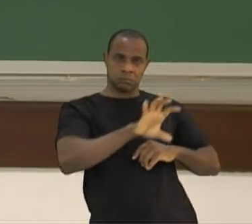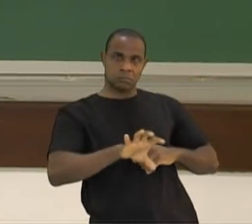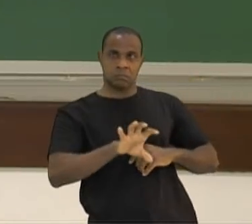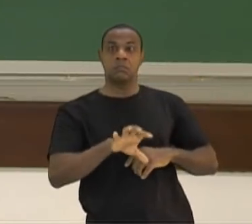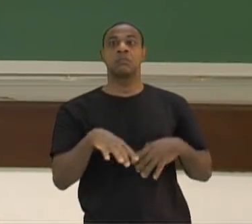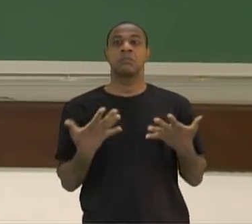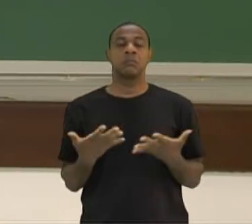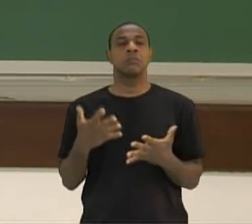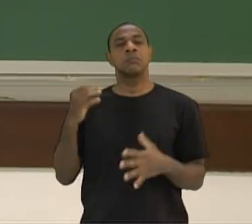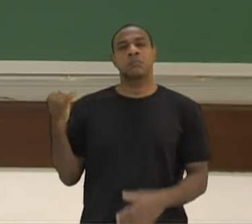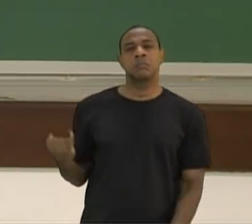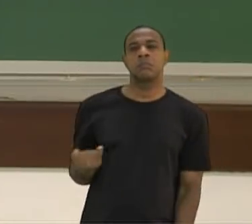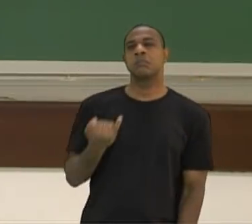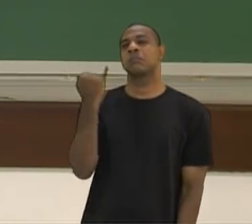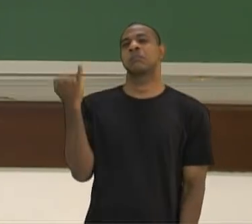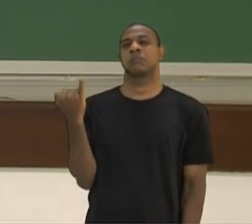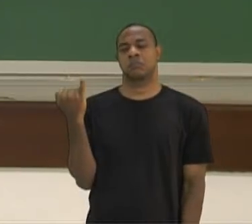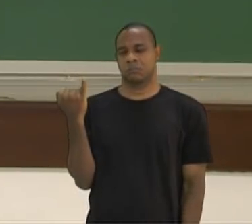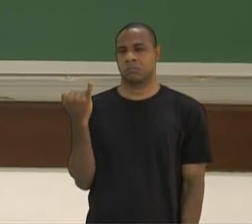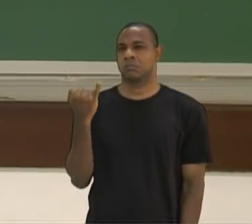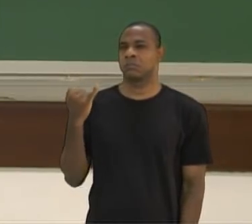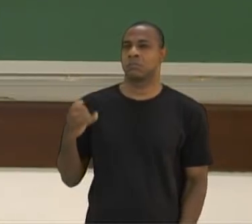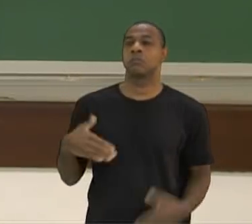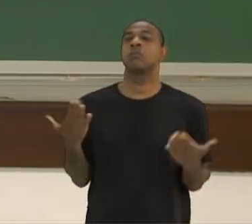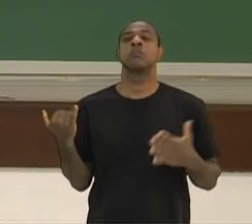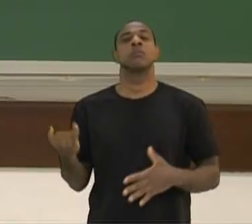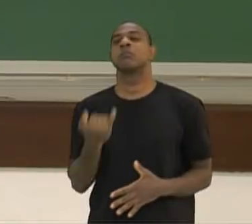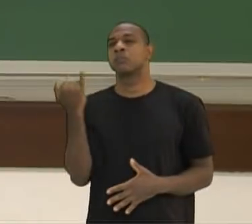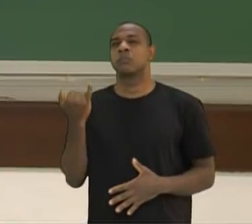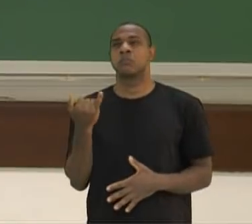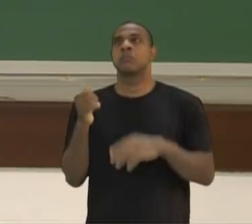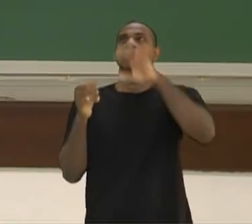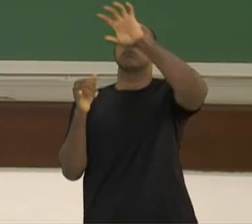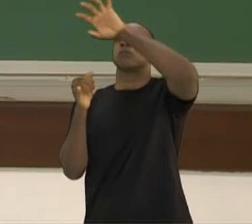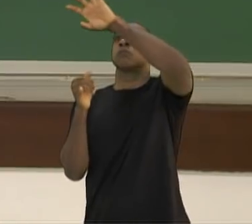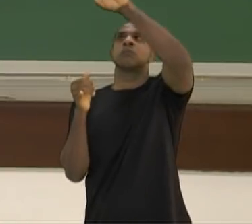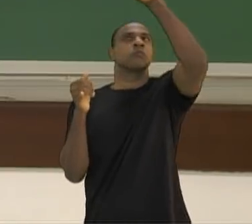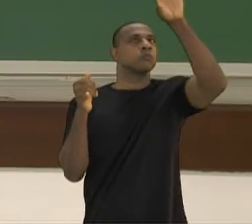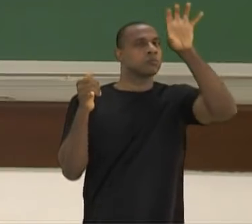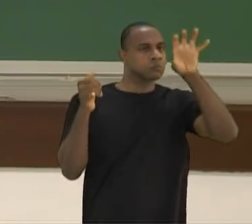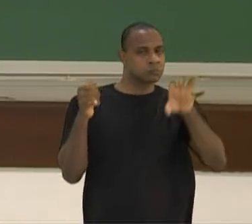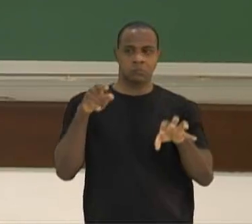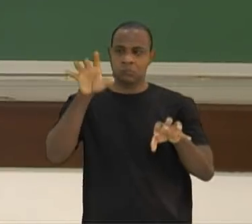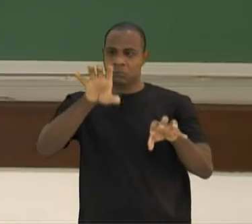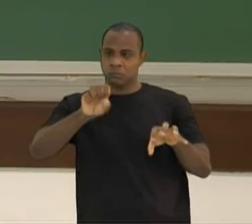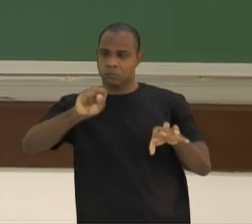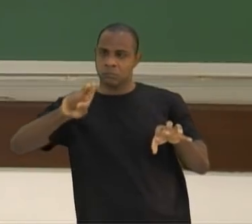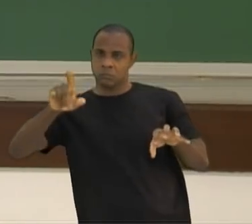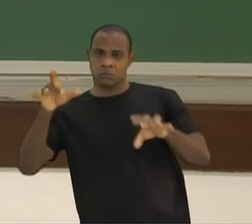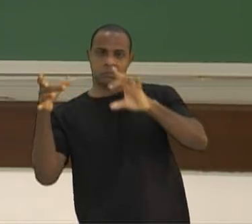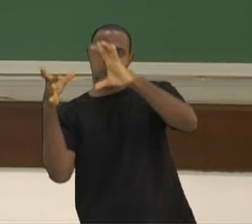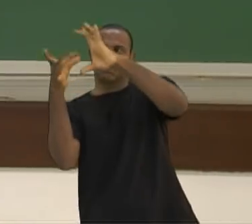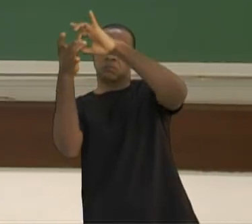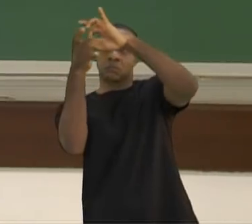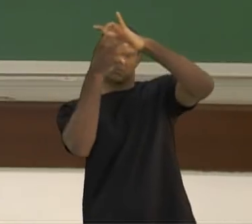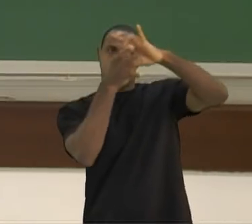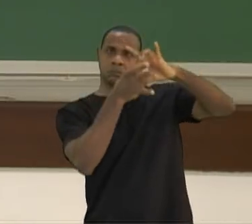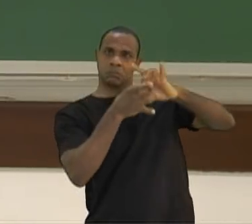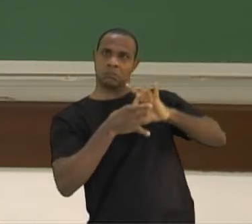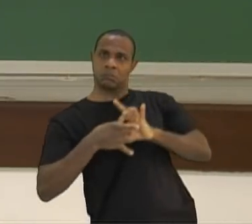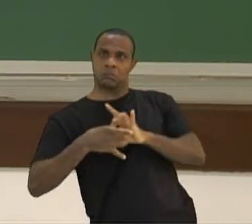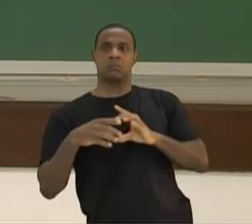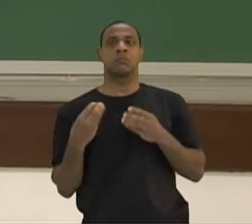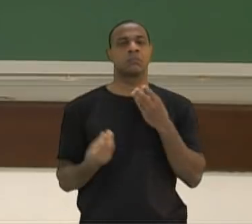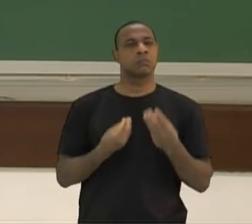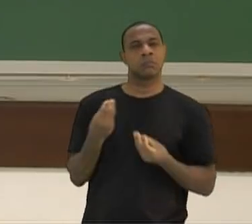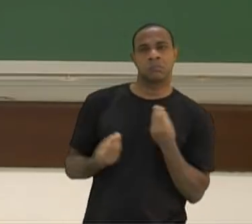regiões estarem interligadas, estarem conectadas, seja na forma física, com as estradas, ferrovias, enfim,